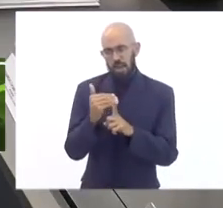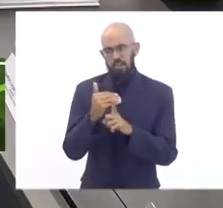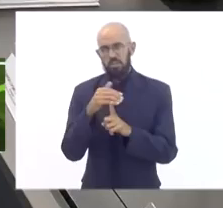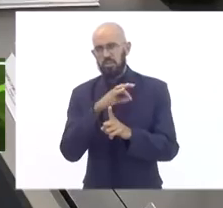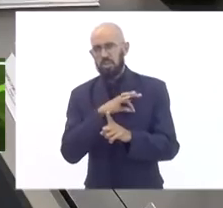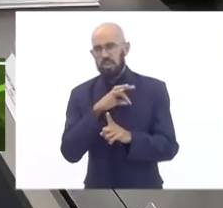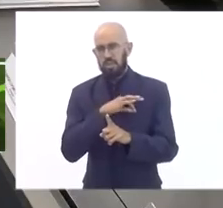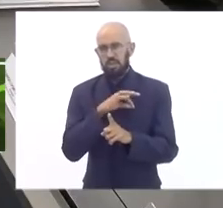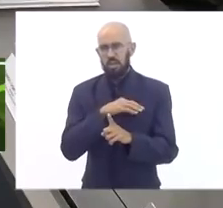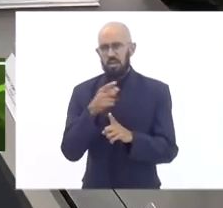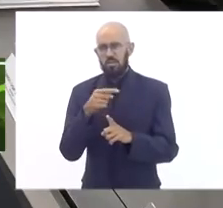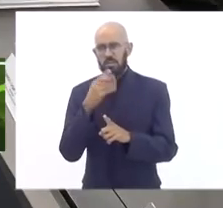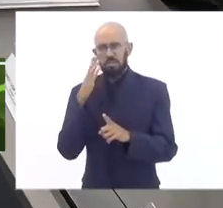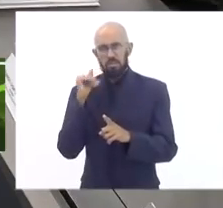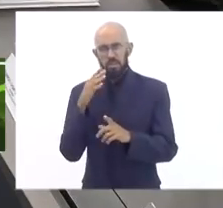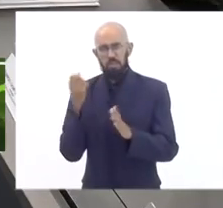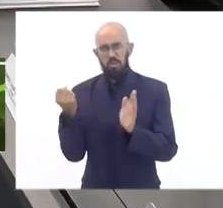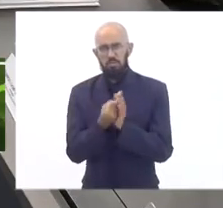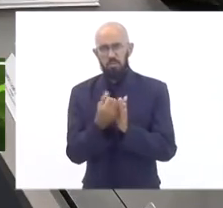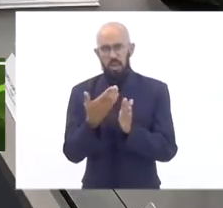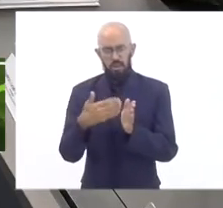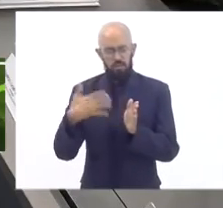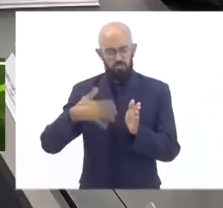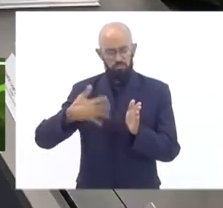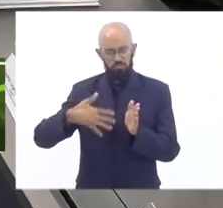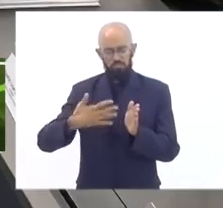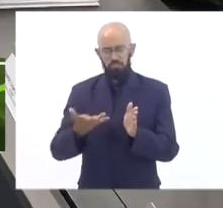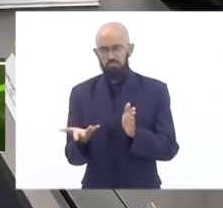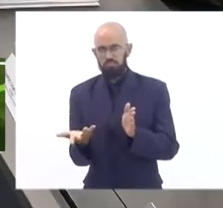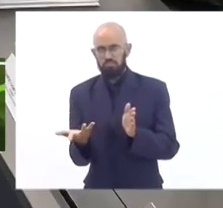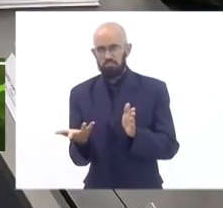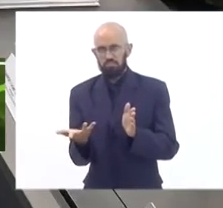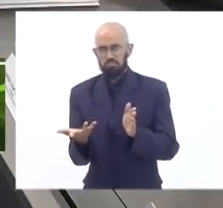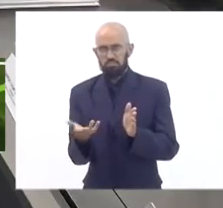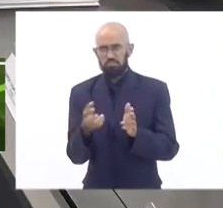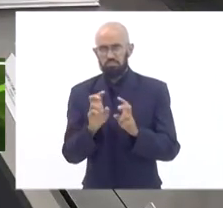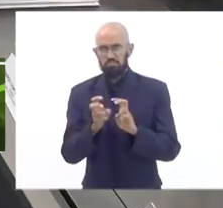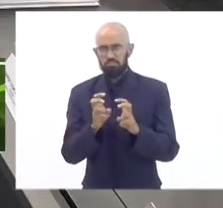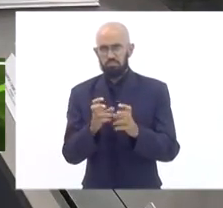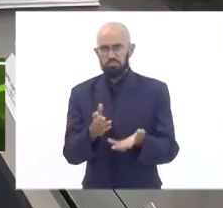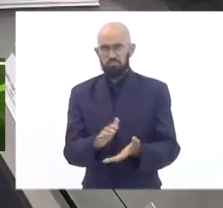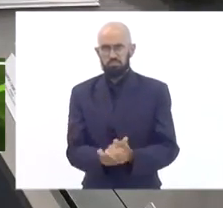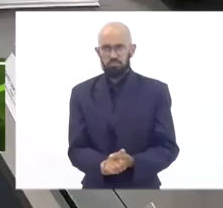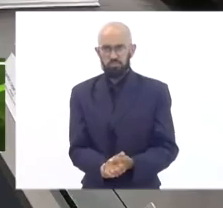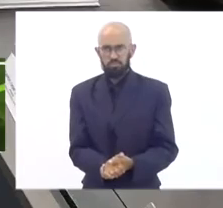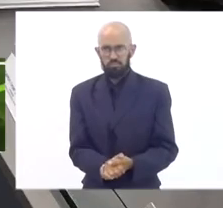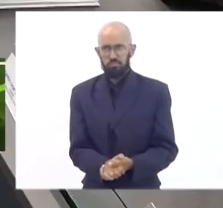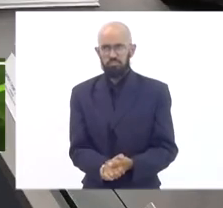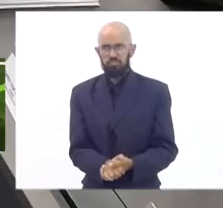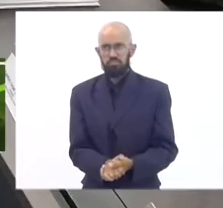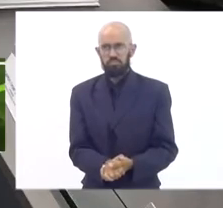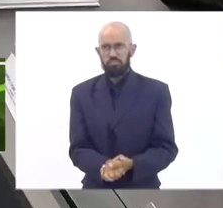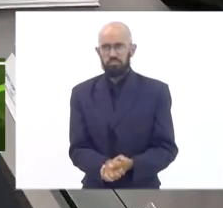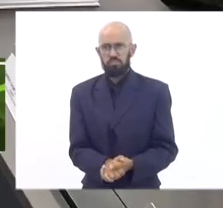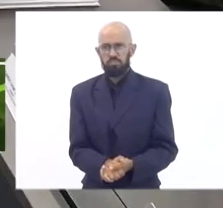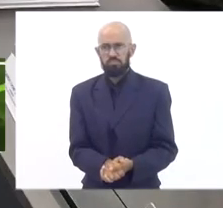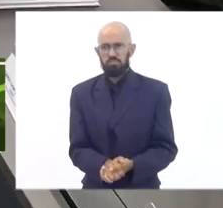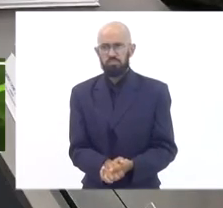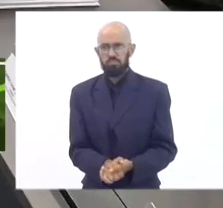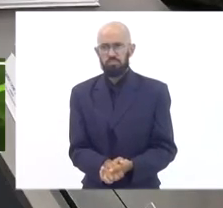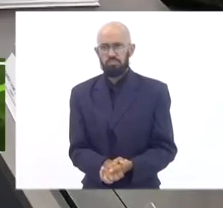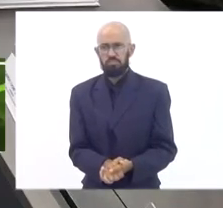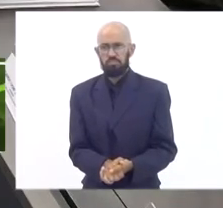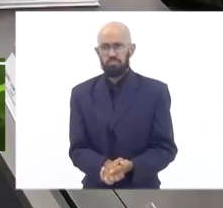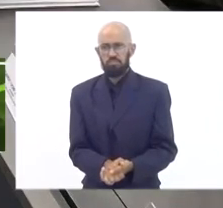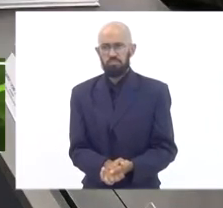aumento da tarifa. Eliomar Coelho, por gentileza. Depois do Eliomar Coelho tem Rodrigo Amorim, que eu vou abrir para o Rodrigo Amorim falar.